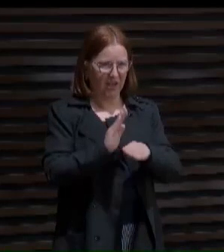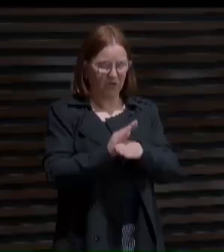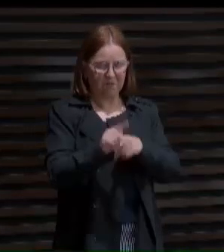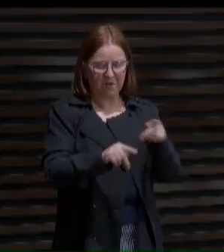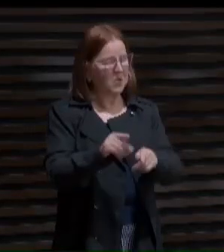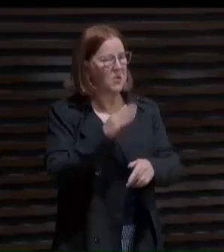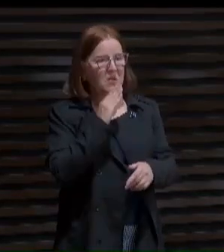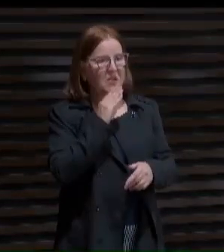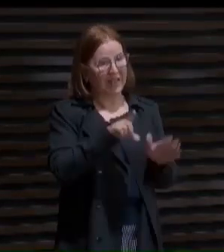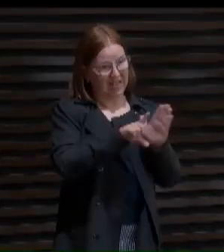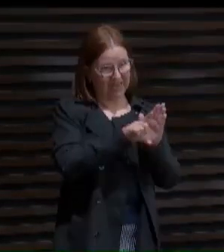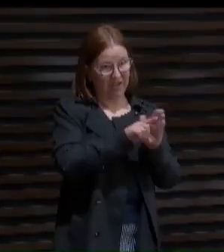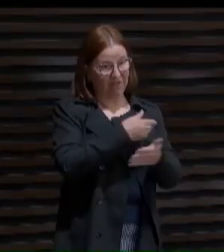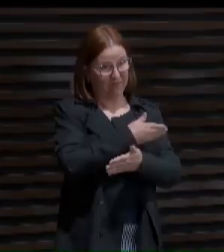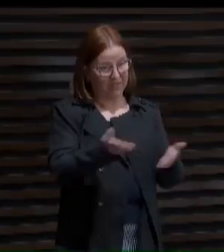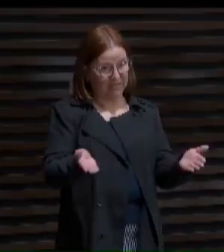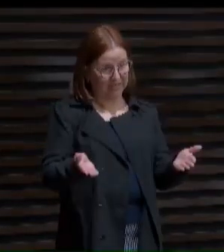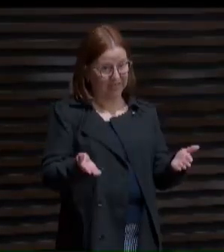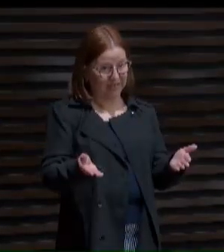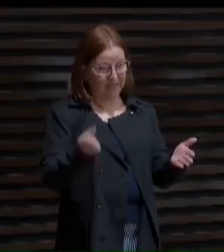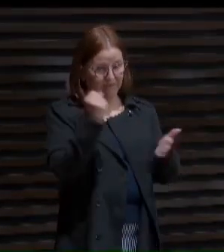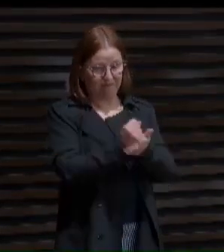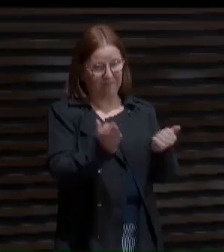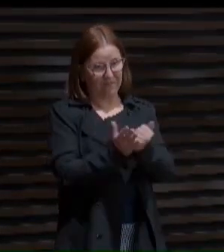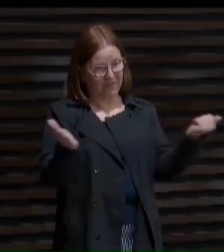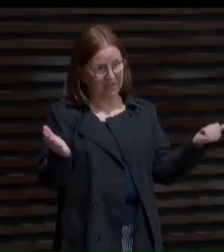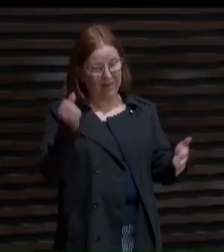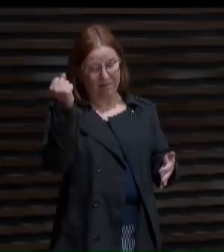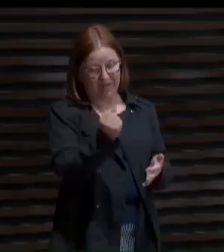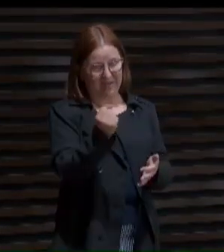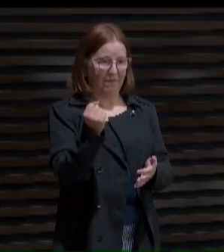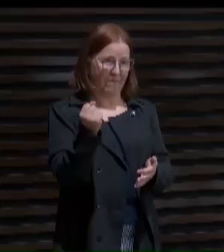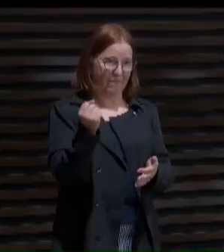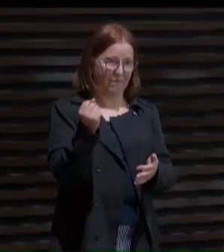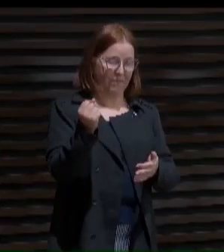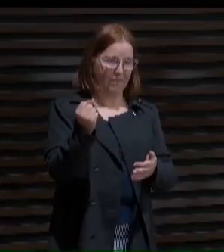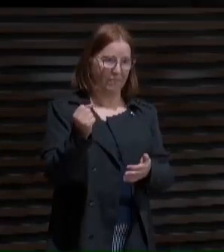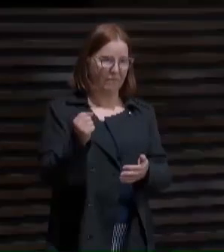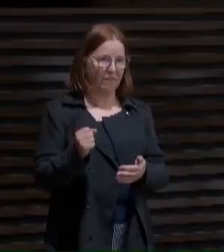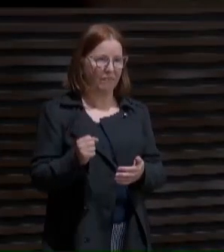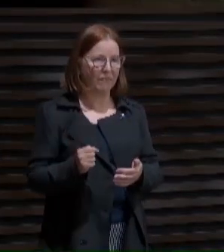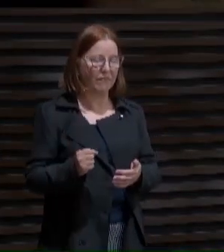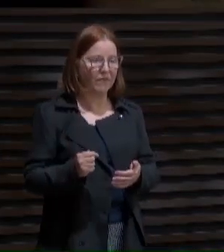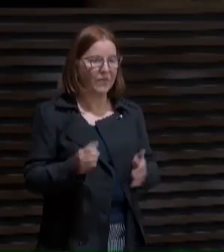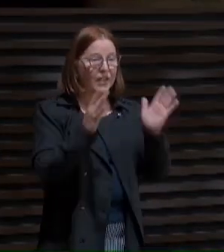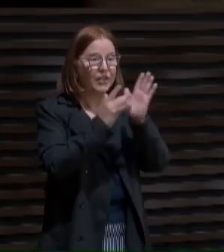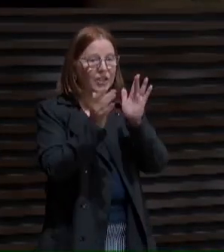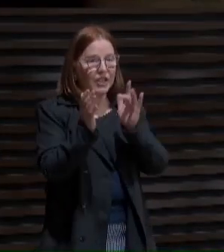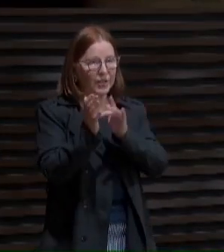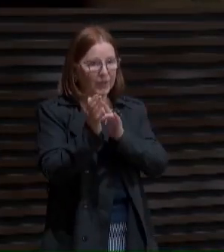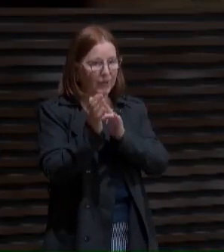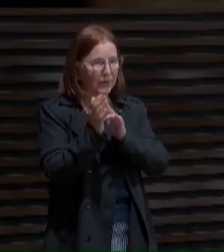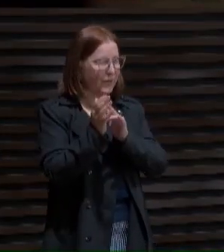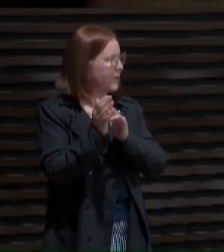lei, vocês o pregaram na cruz e o mataram. Ele foi entregue conforme